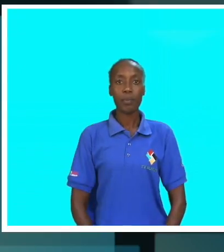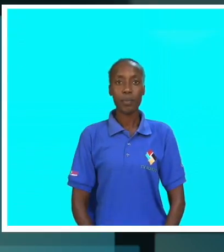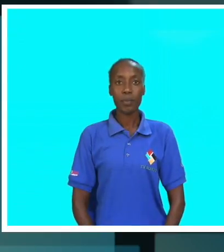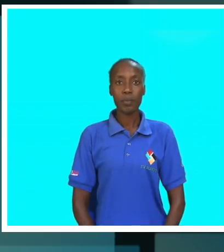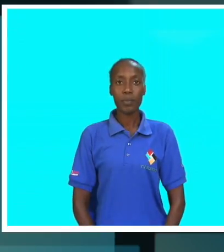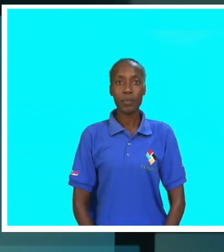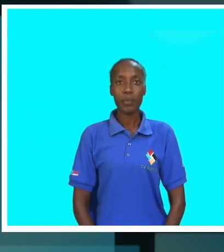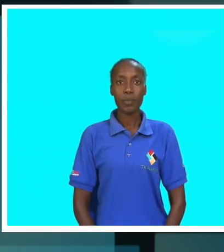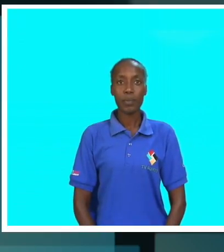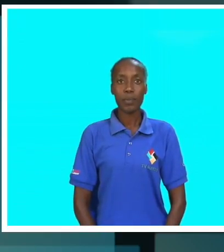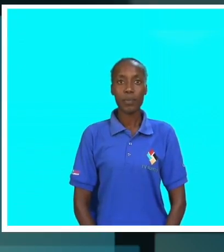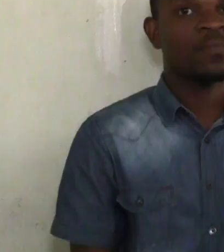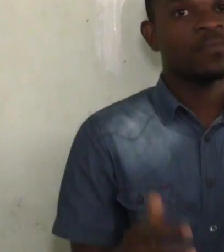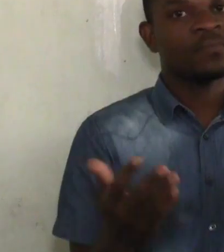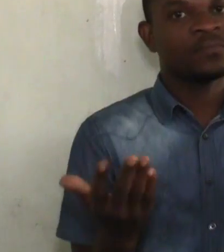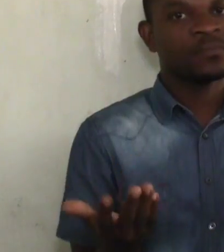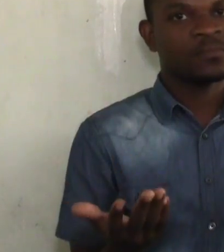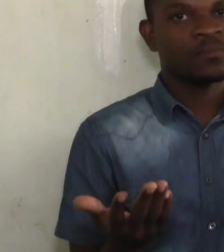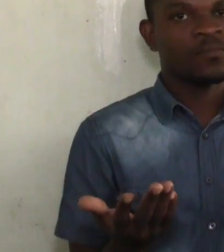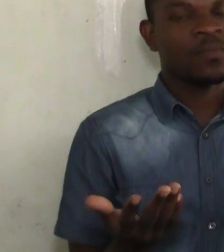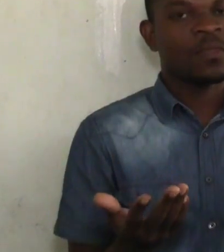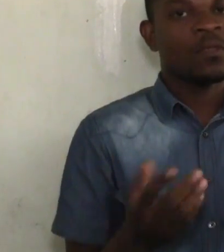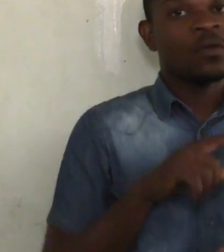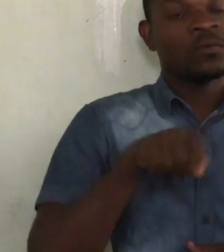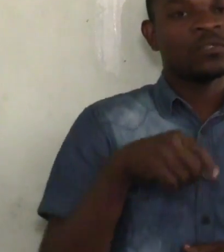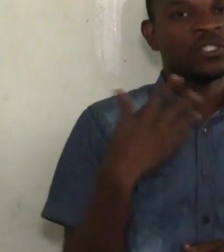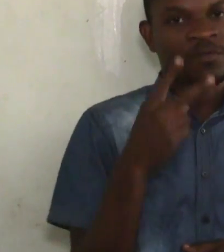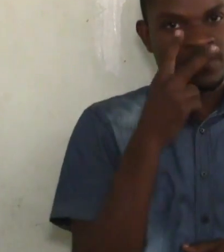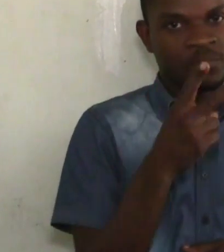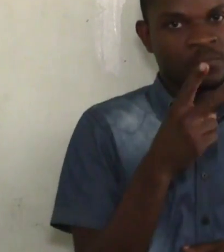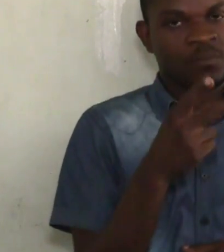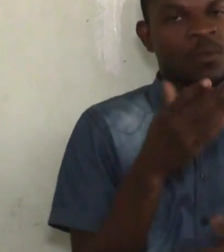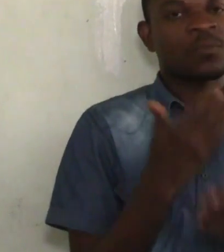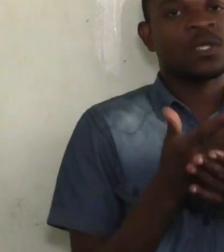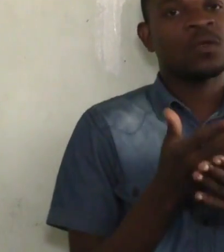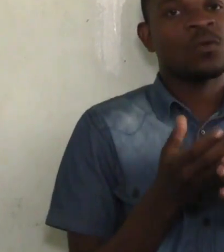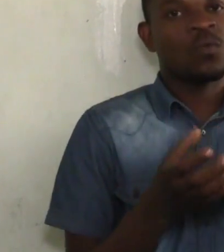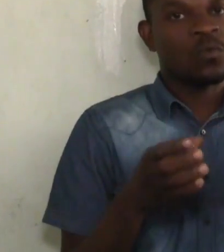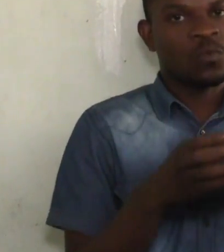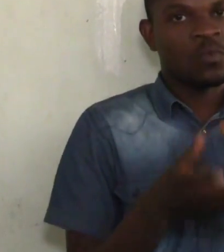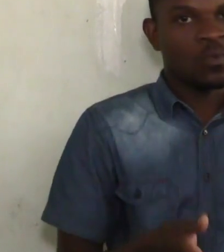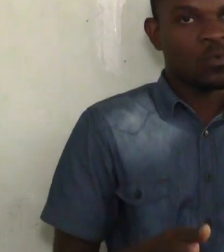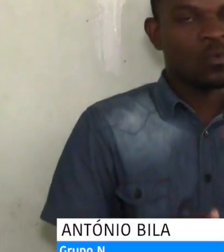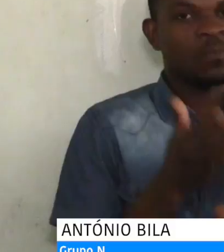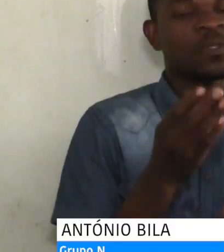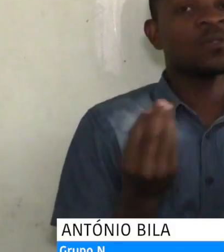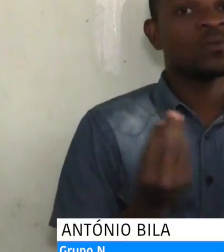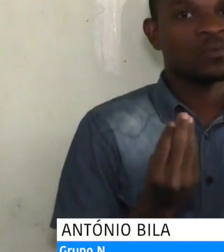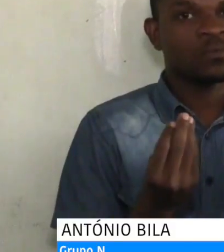fazer alguma coisa nesta área. Vimos que o grupo começa, depois descobrimos que